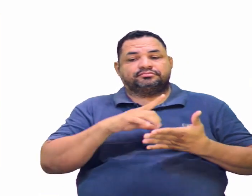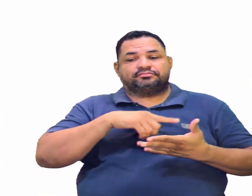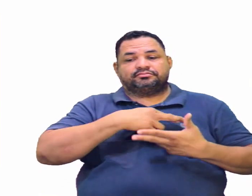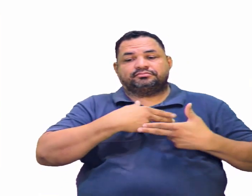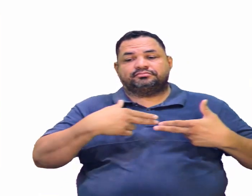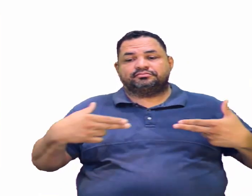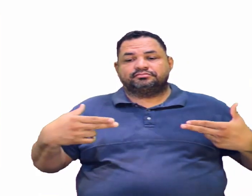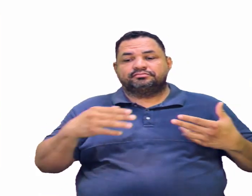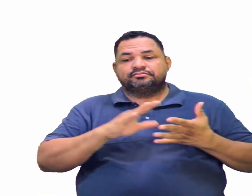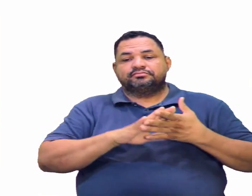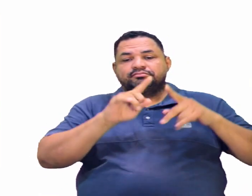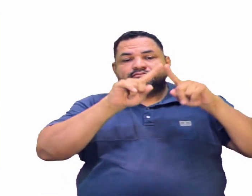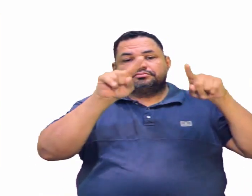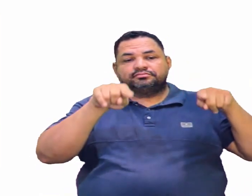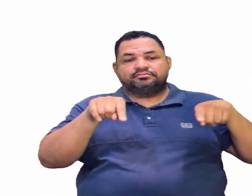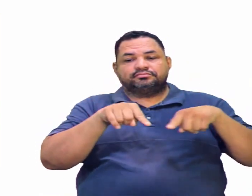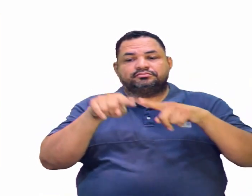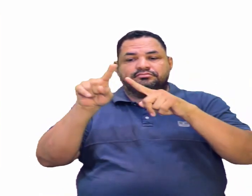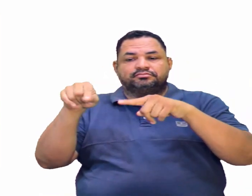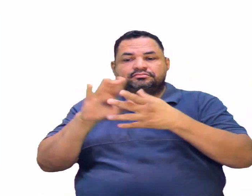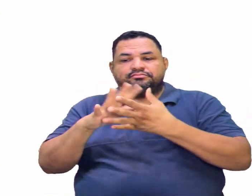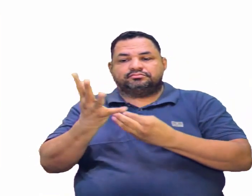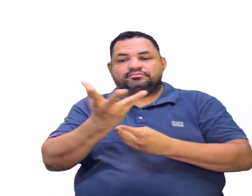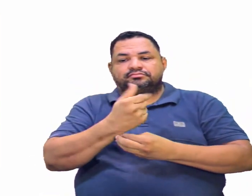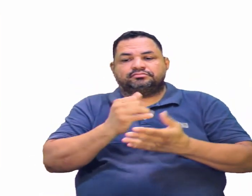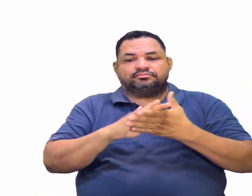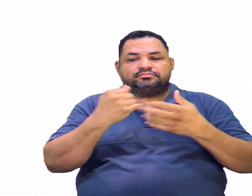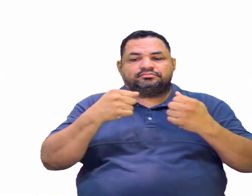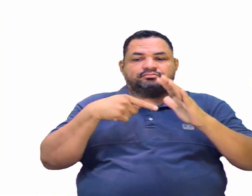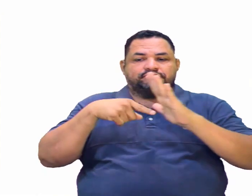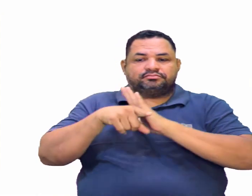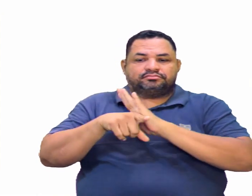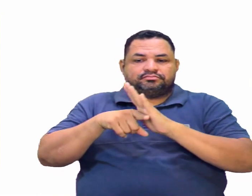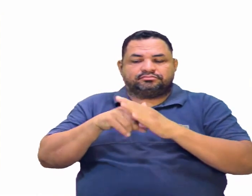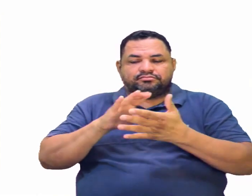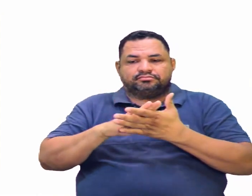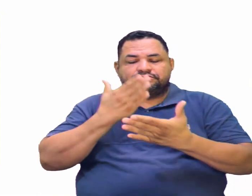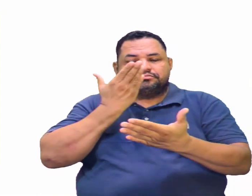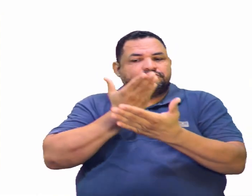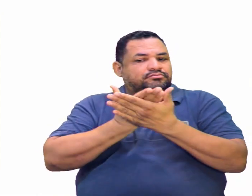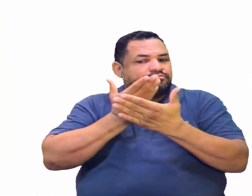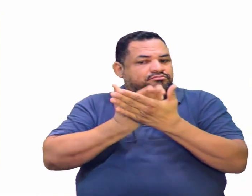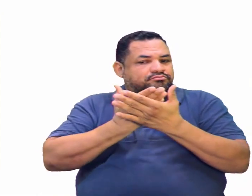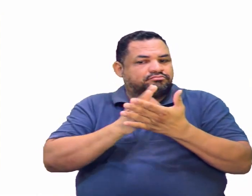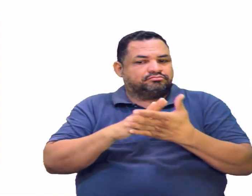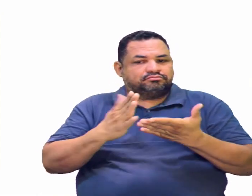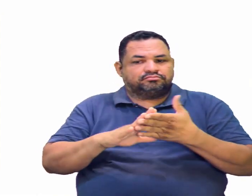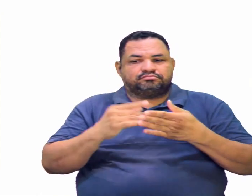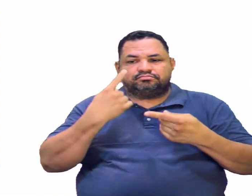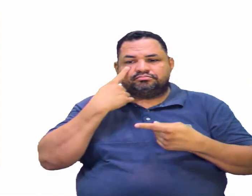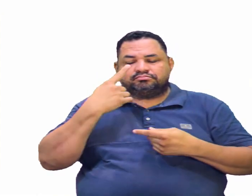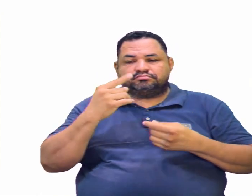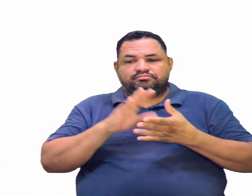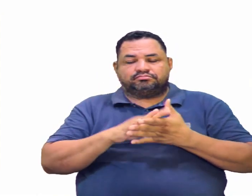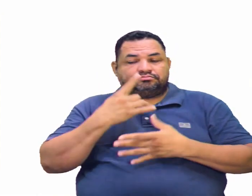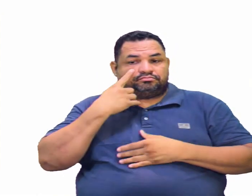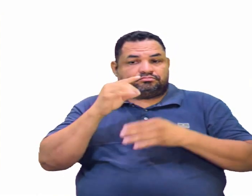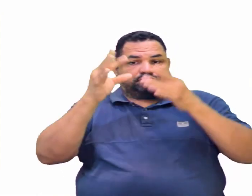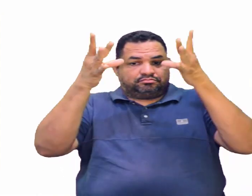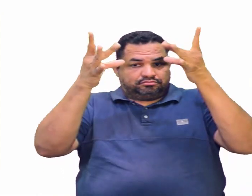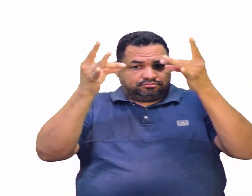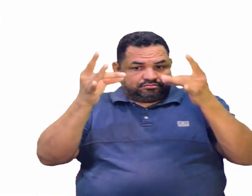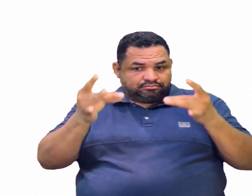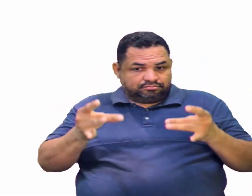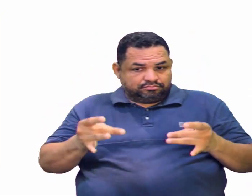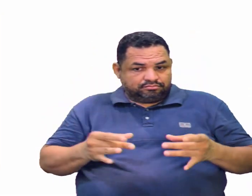tem muitas obras de arte que você precisa pesquisar, precisa estudar mais, precisa ver alguns detalhes e